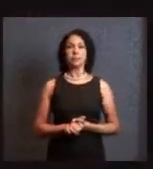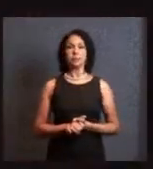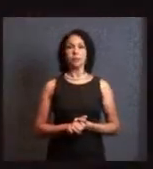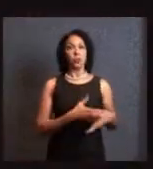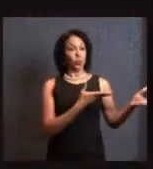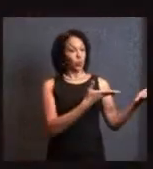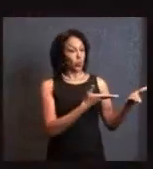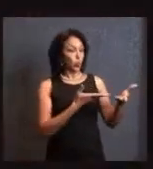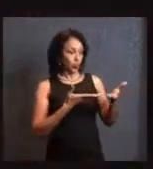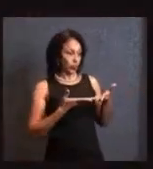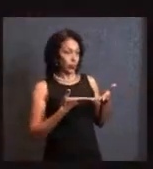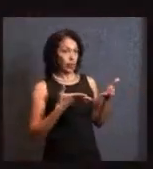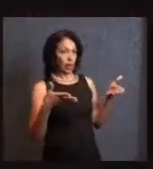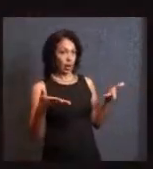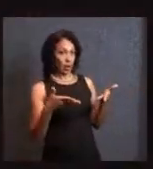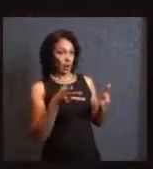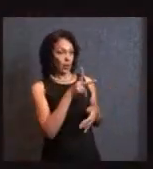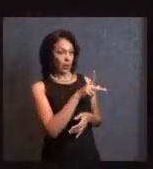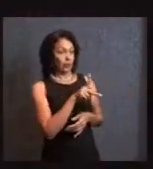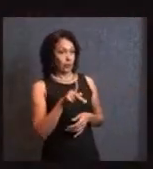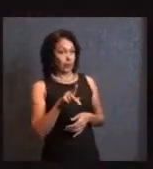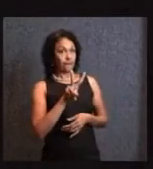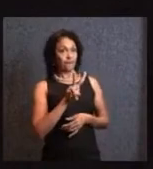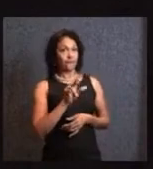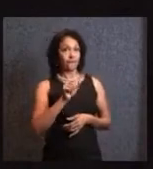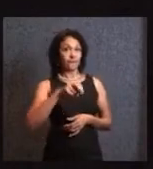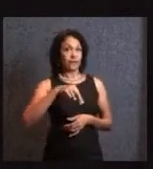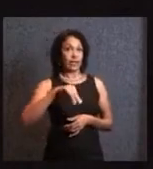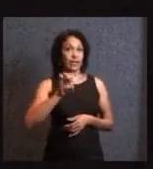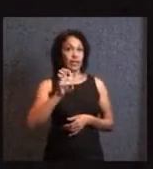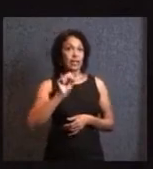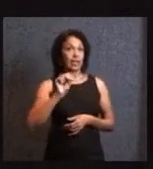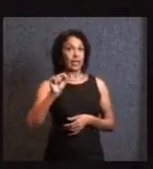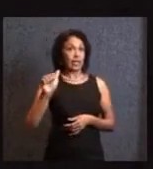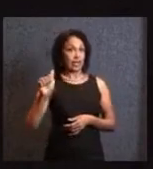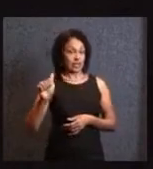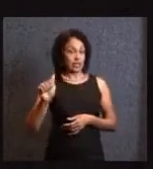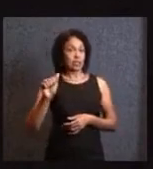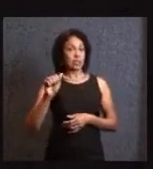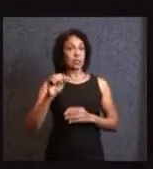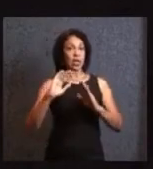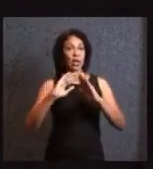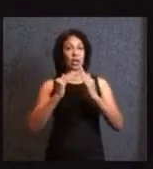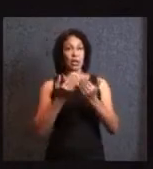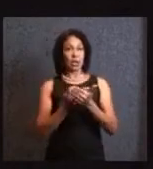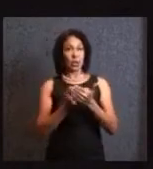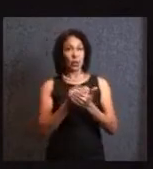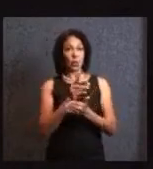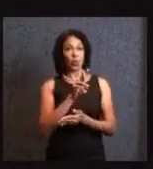Convidamos agora a professora Vanessa Silva Lopes, diretora da Escola Municipal Doutor Rubens Carvalho.